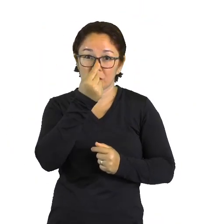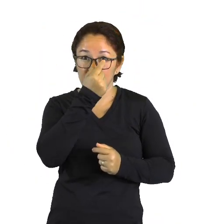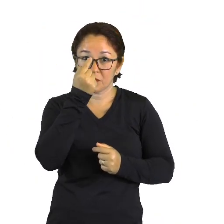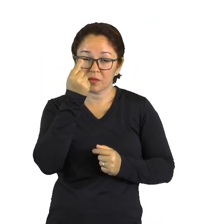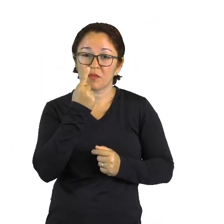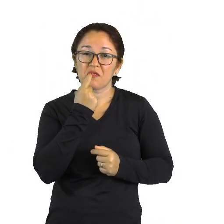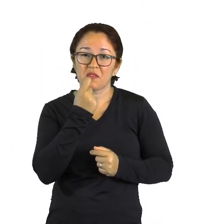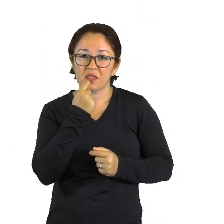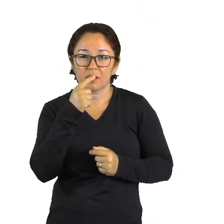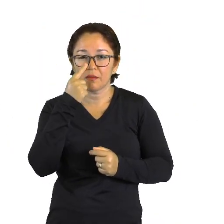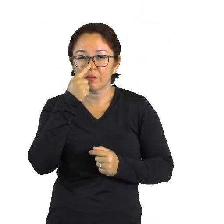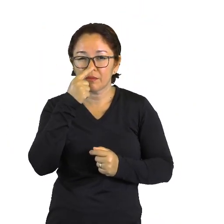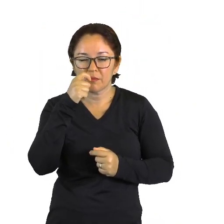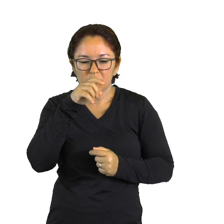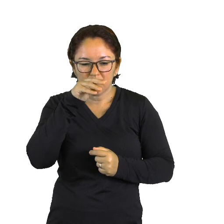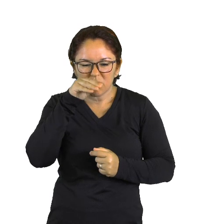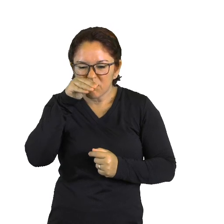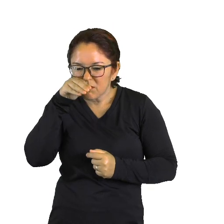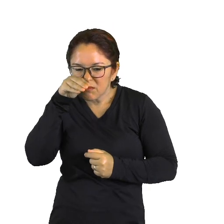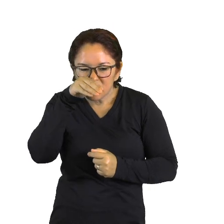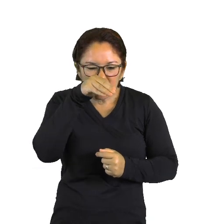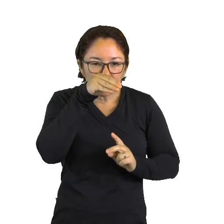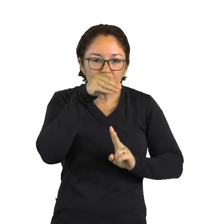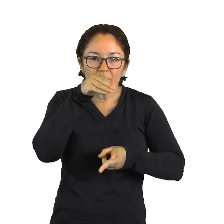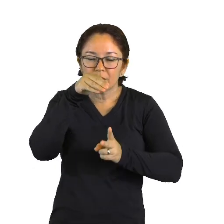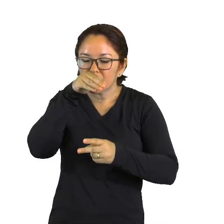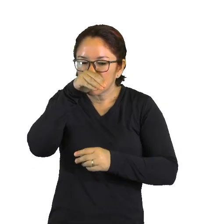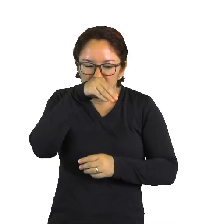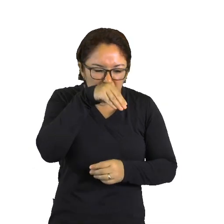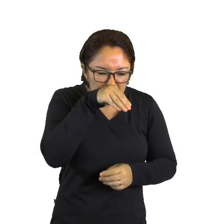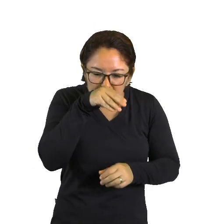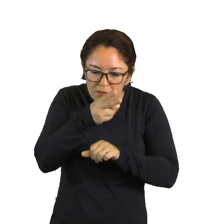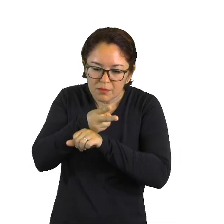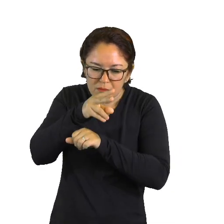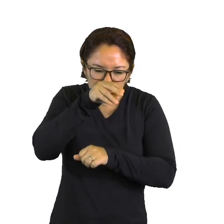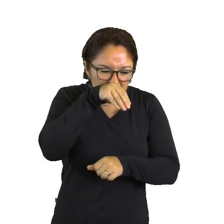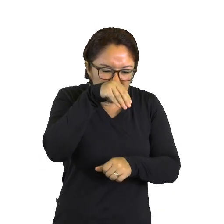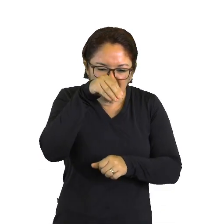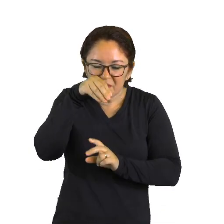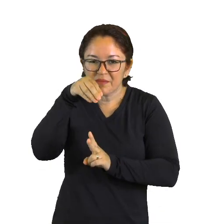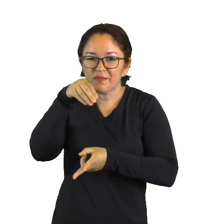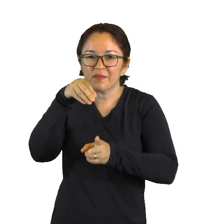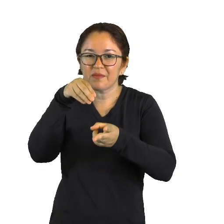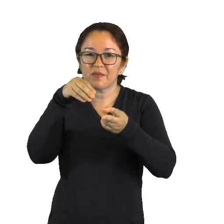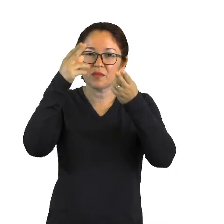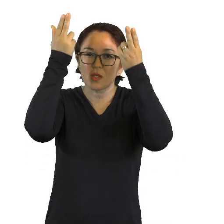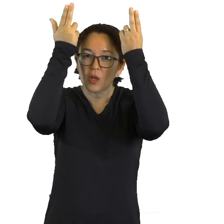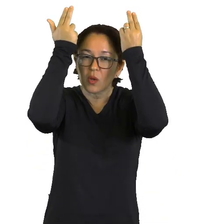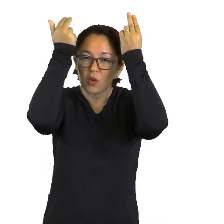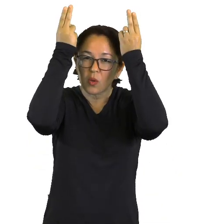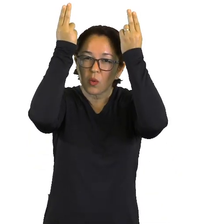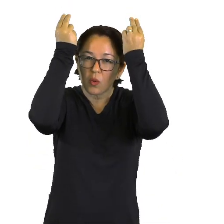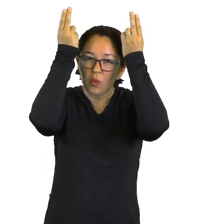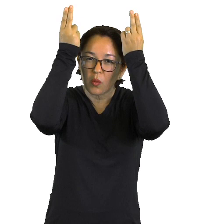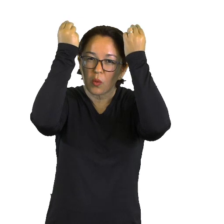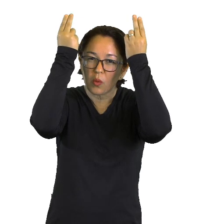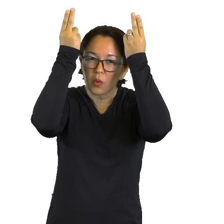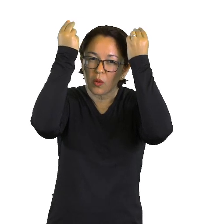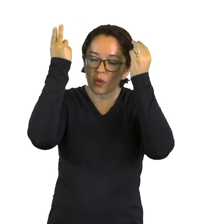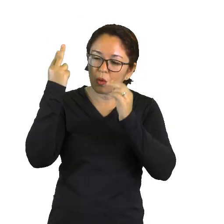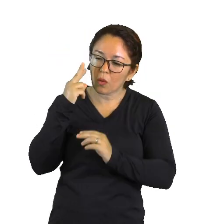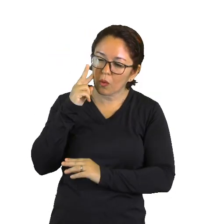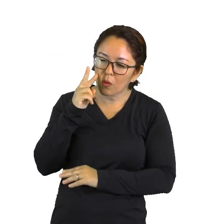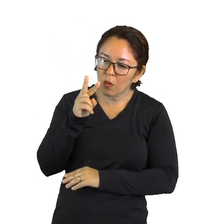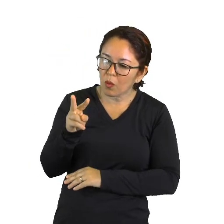focinho nervoso, sempre tremelicando. O coelho achava a menina a pessoa